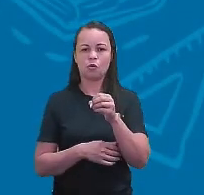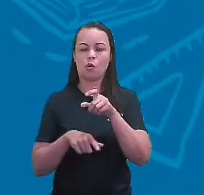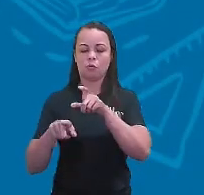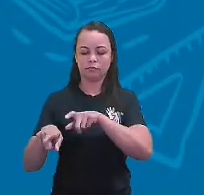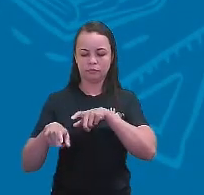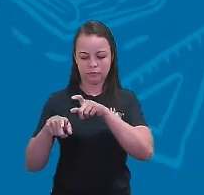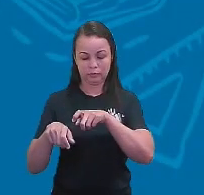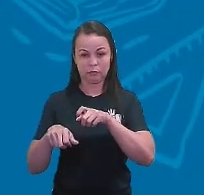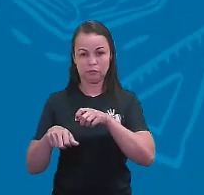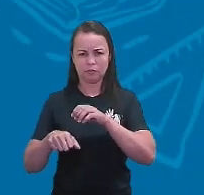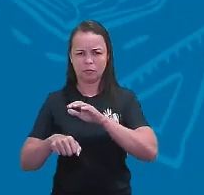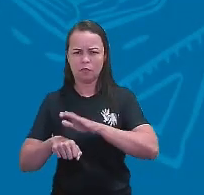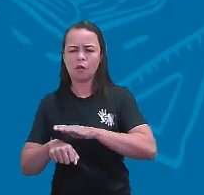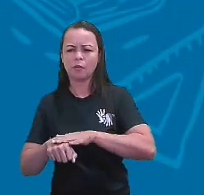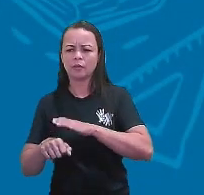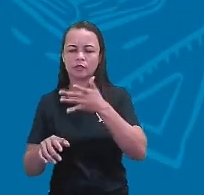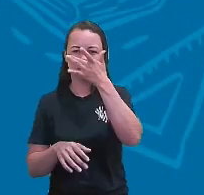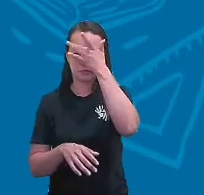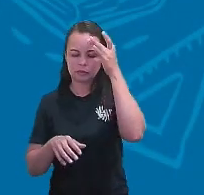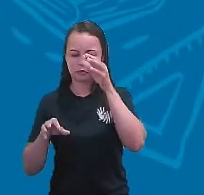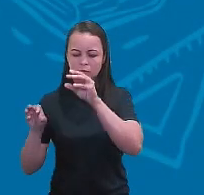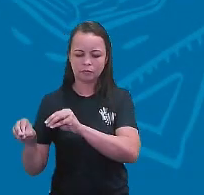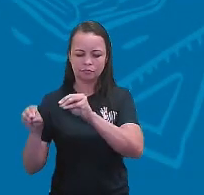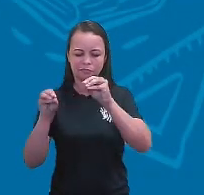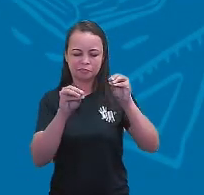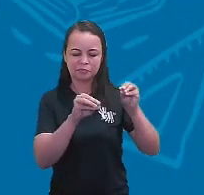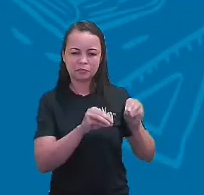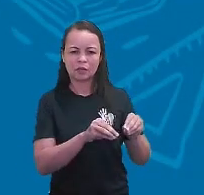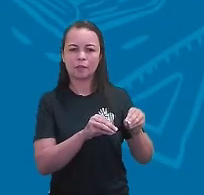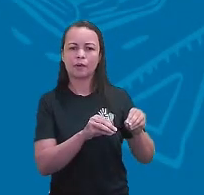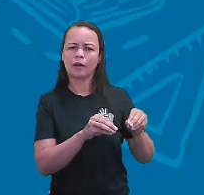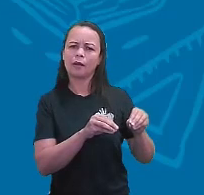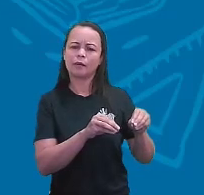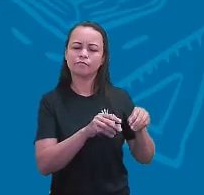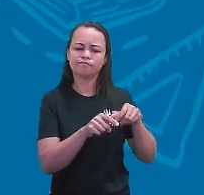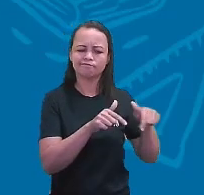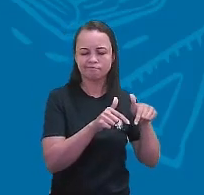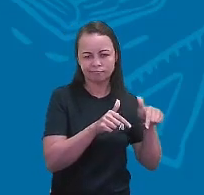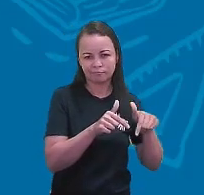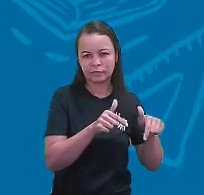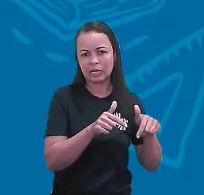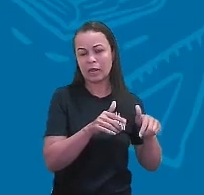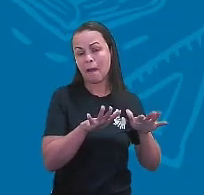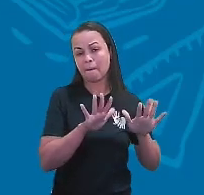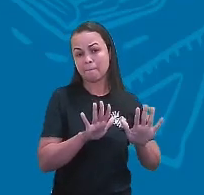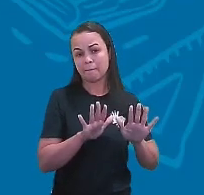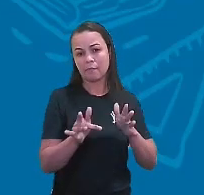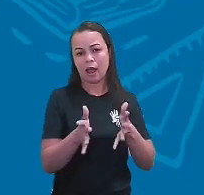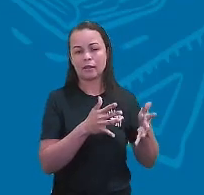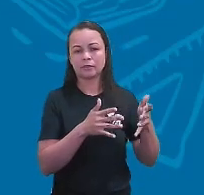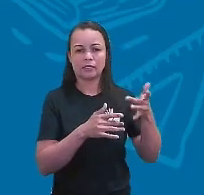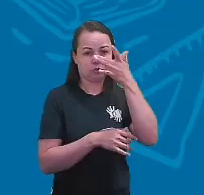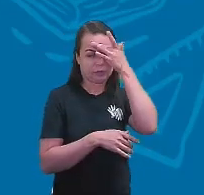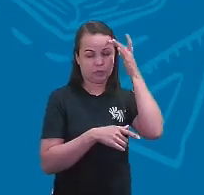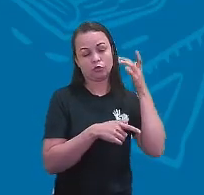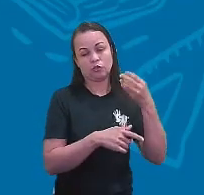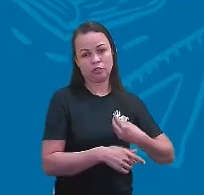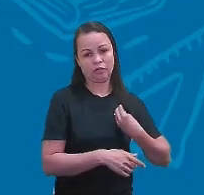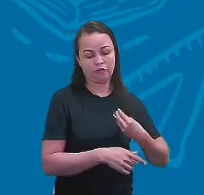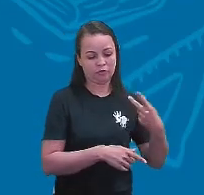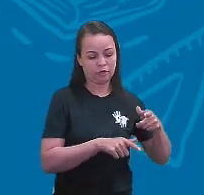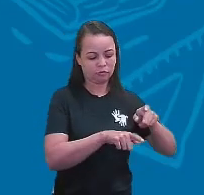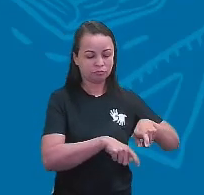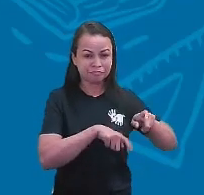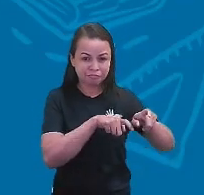momento, as pessoas saíram do seu local de origem para buscar trabalho, mas geralmente eram pessoas que viviam na zona rural. Por falta